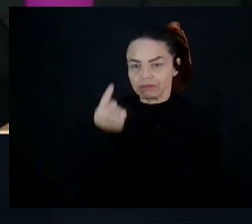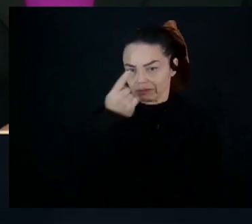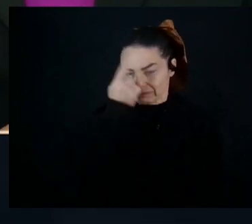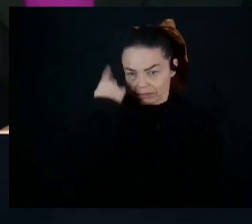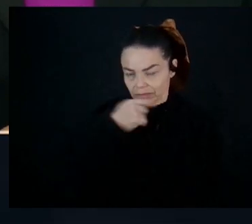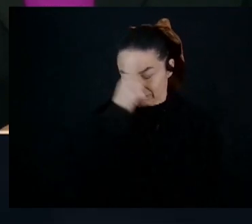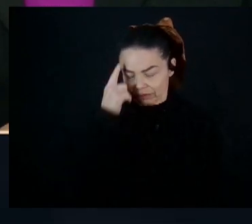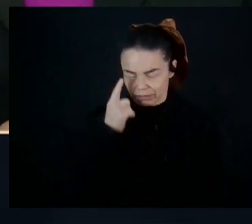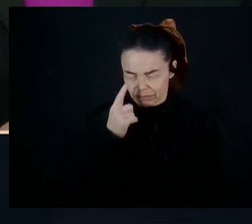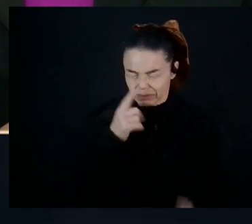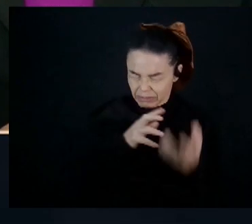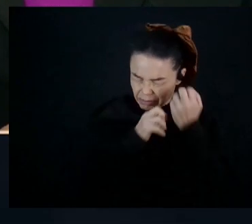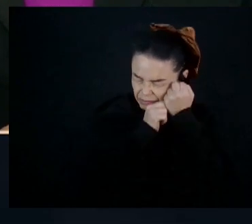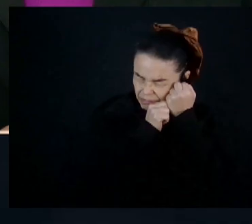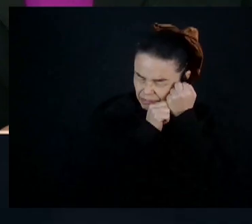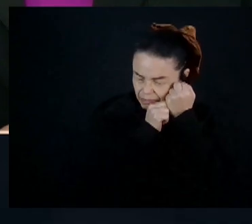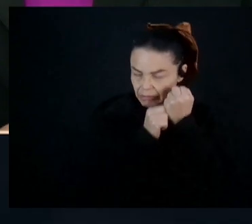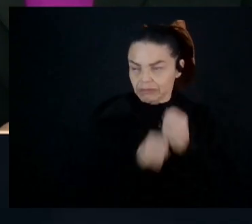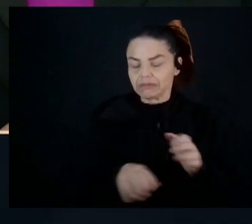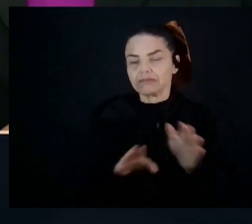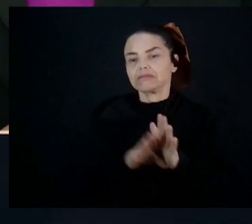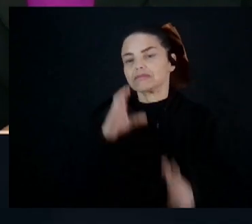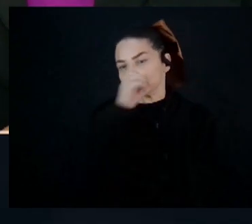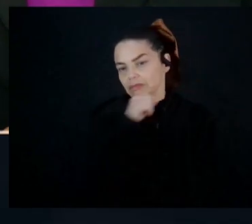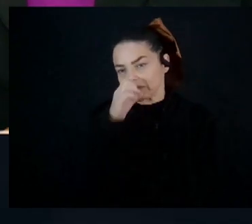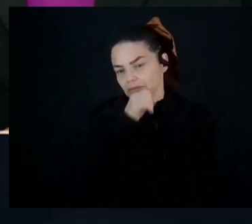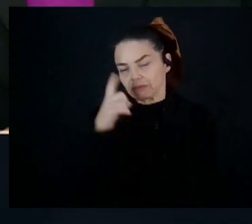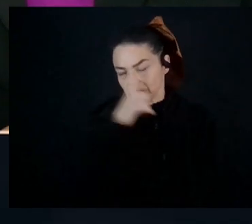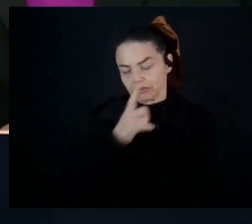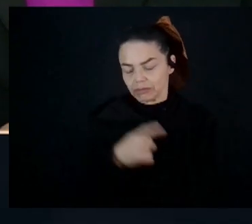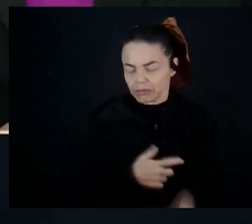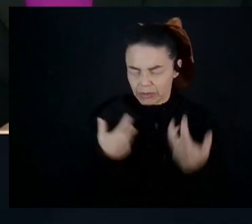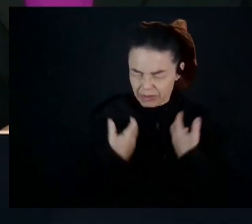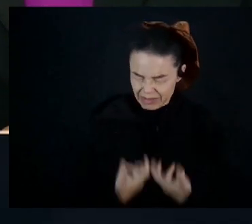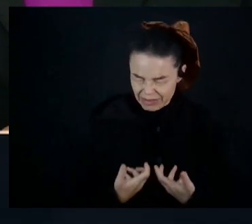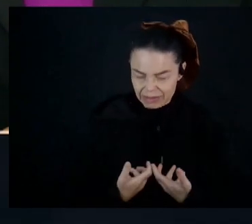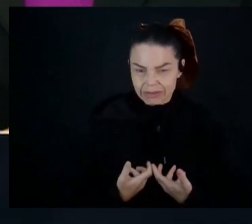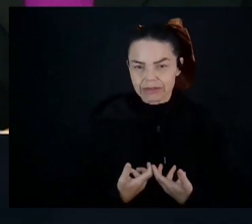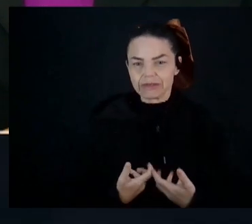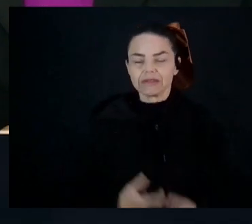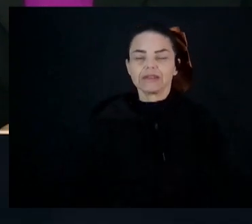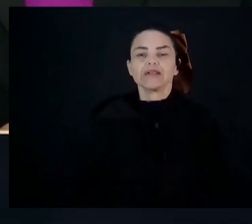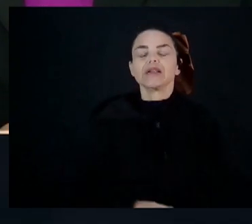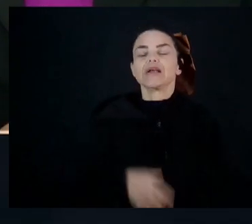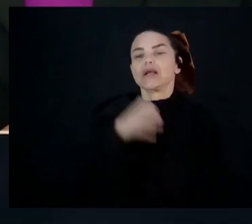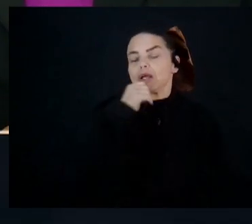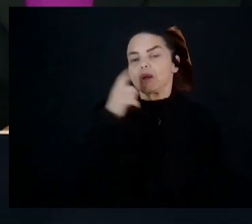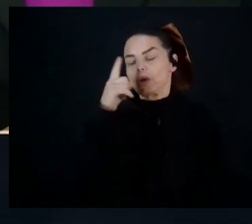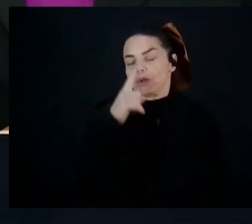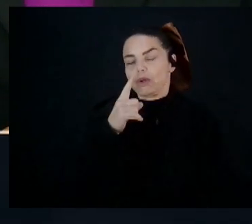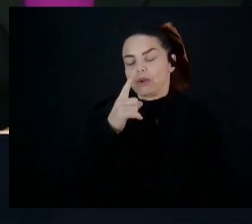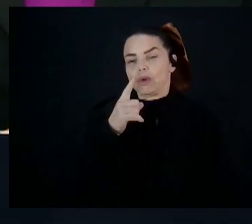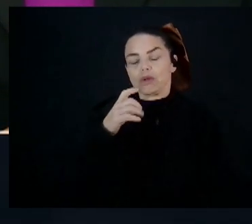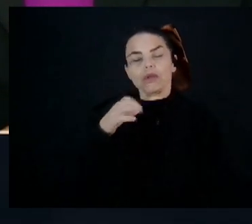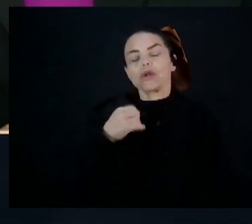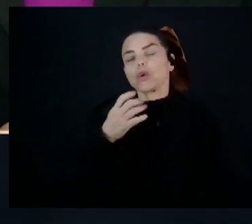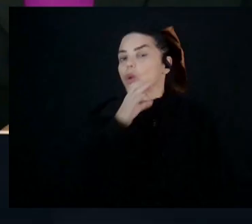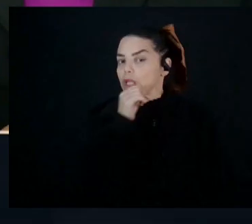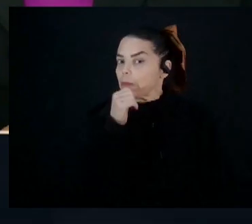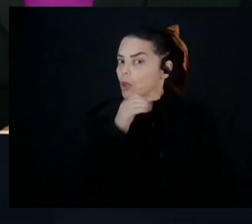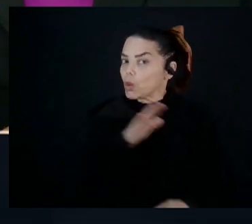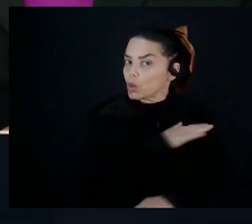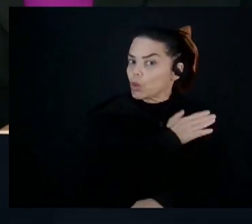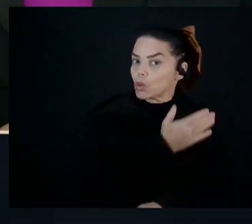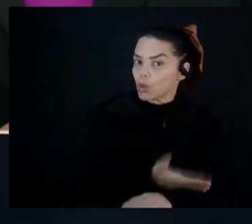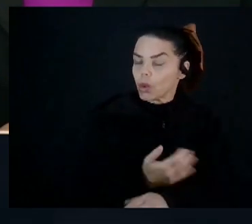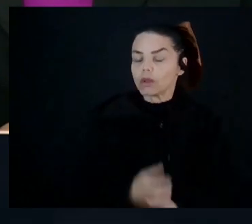noite, eu chego no final de semana, estou muito cansado? Será que se eu dormir aí o sábado todo, eu vou recuperar o meu sono, né? Então, as respostas